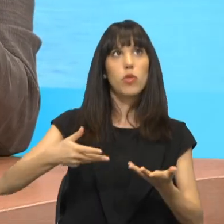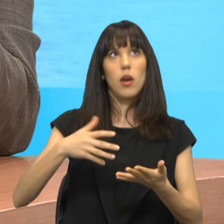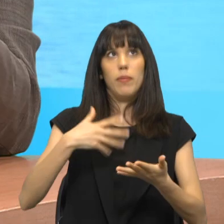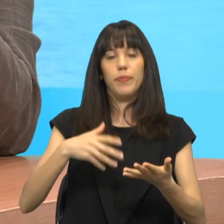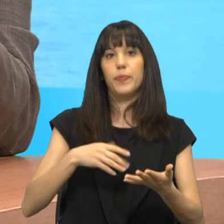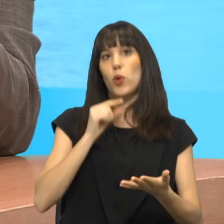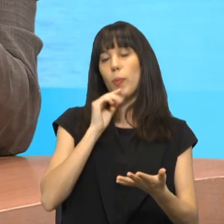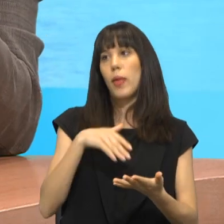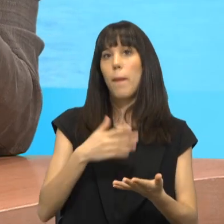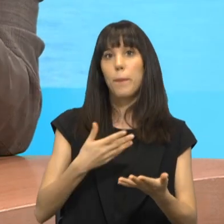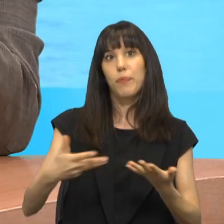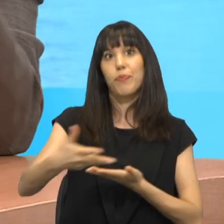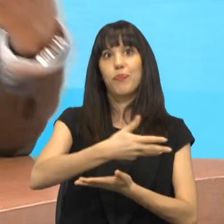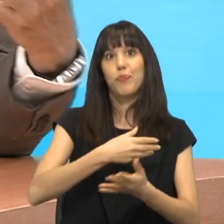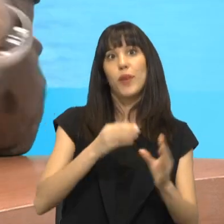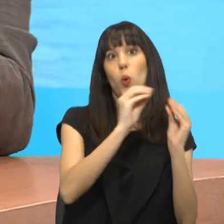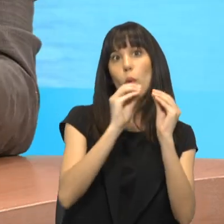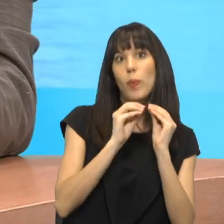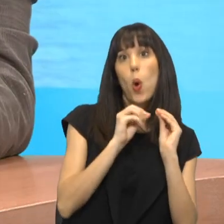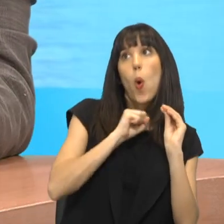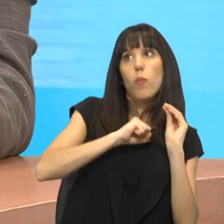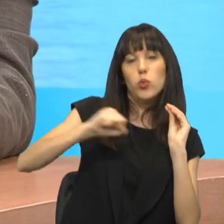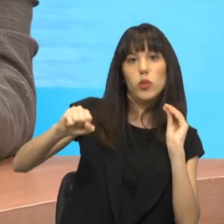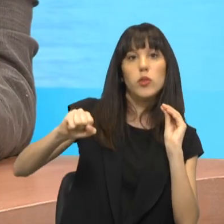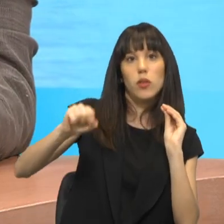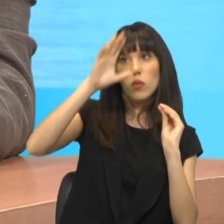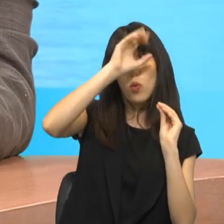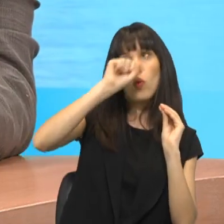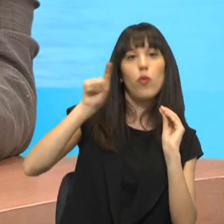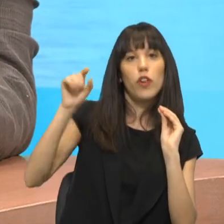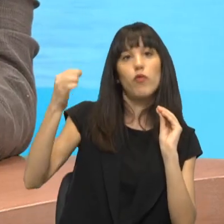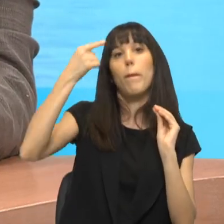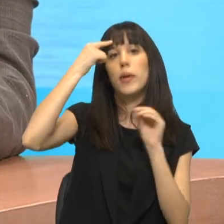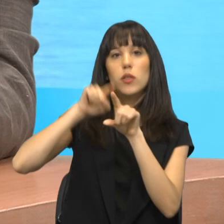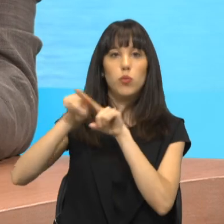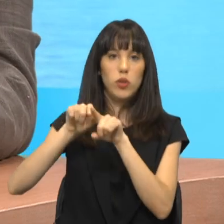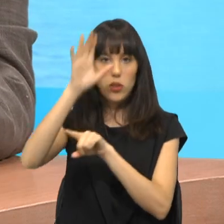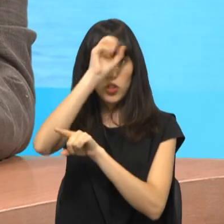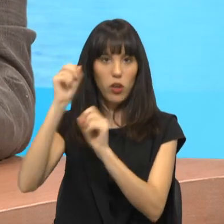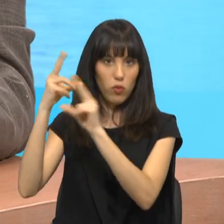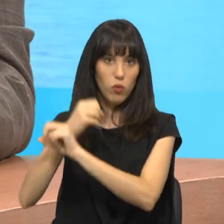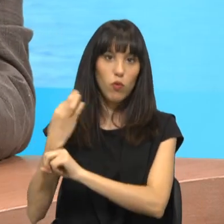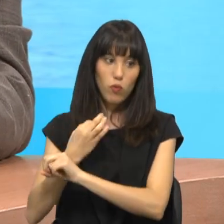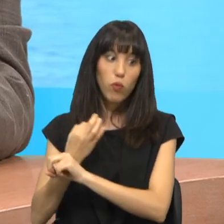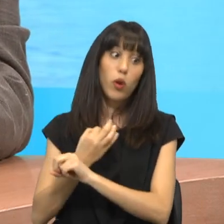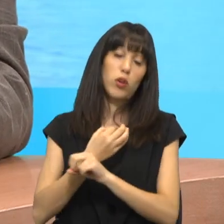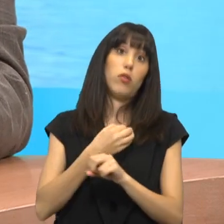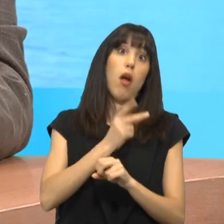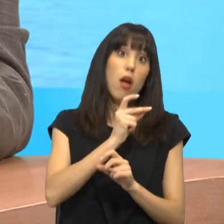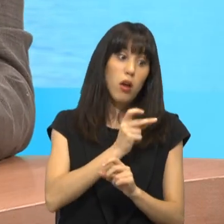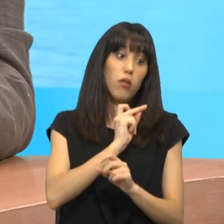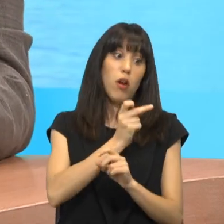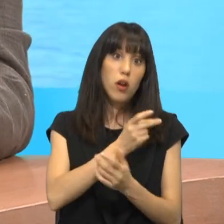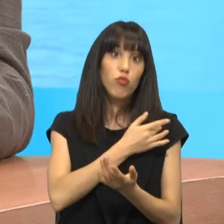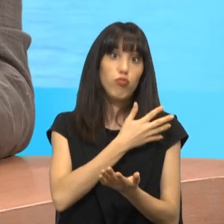chamar, oposição larga ao entendimento do que era a política do Estado Novo, que já se prolongava e